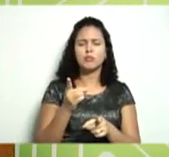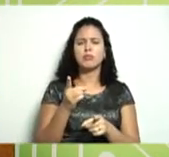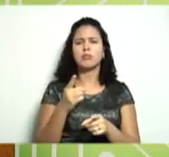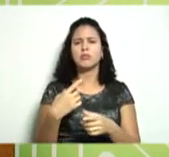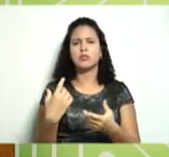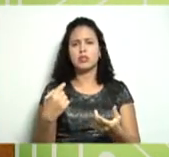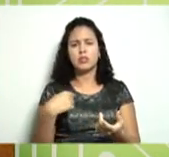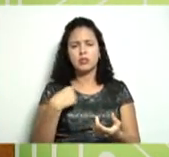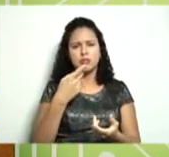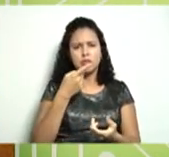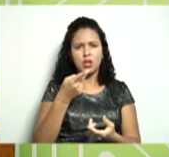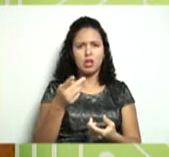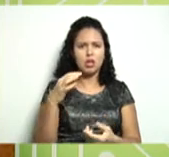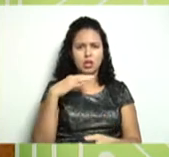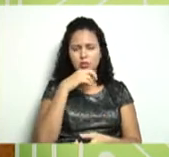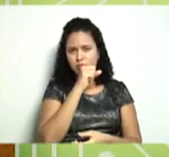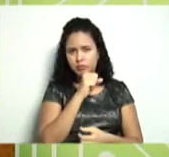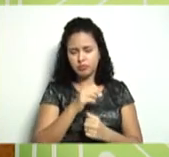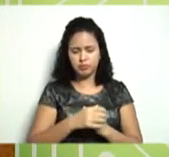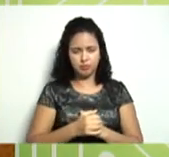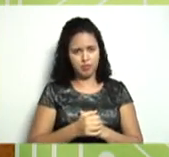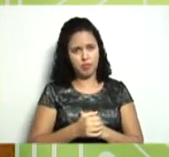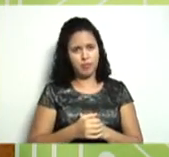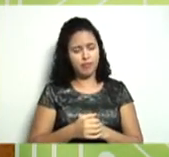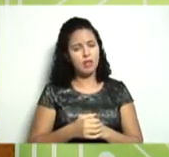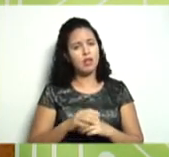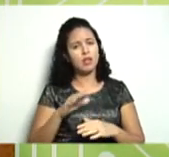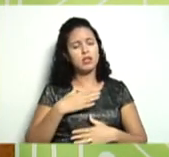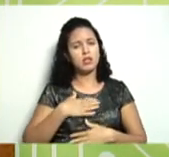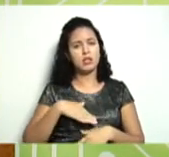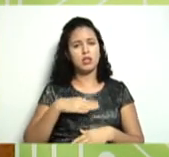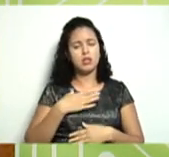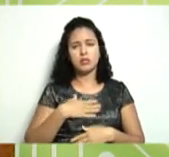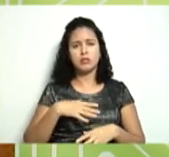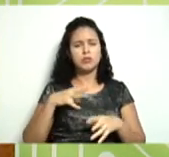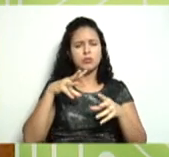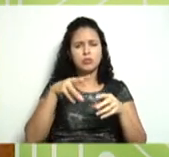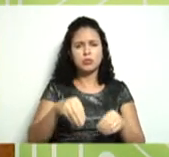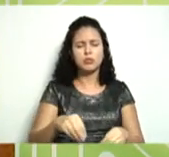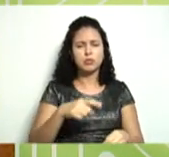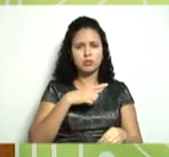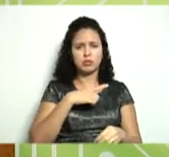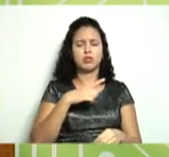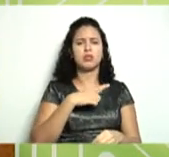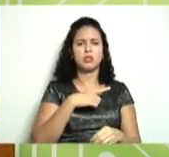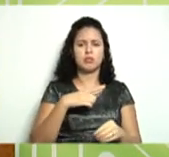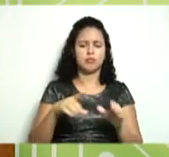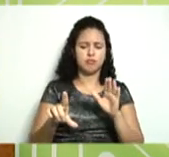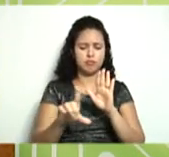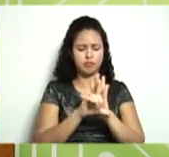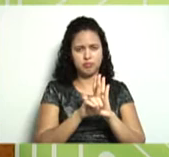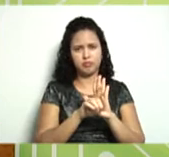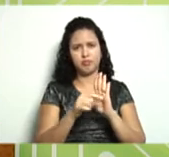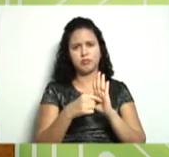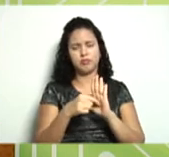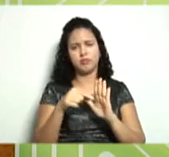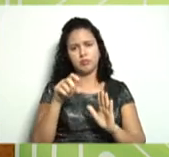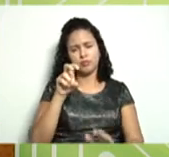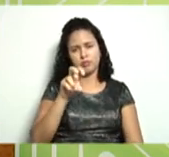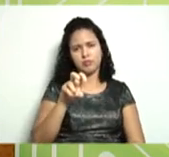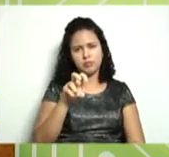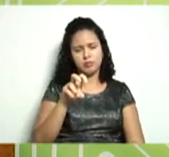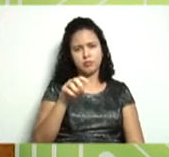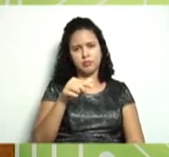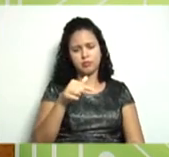estou preocupada. Gente, eu já disse para vocês, toda a nossa aula se baseia na Lei 5.764